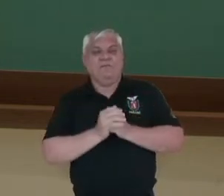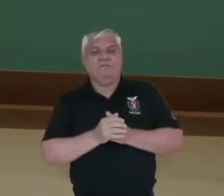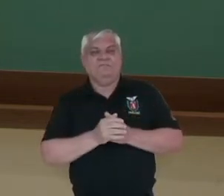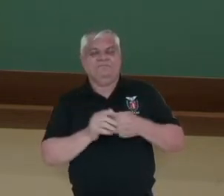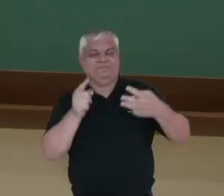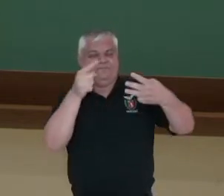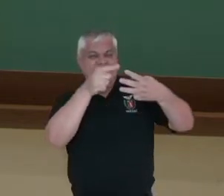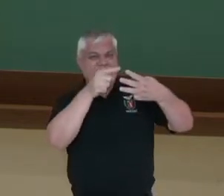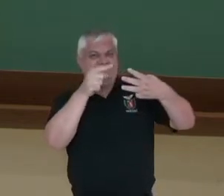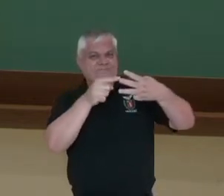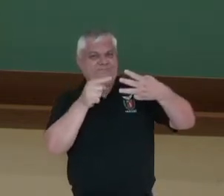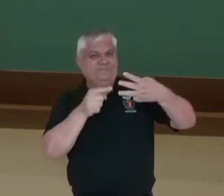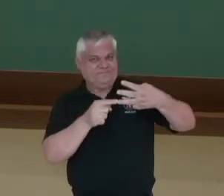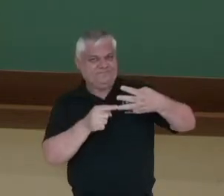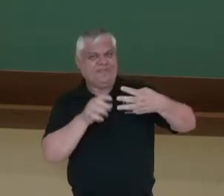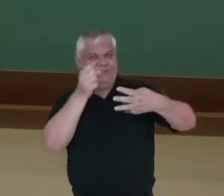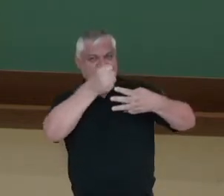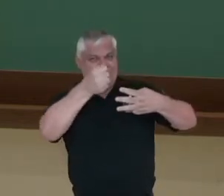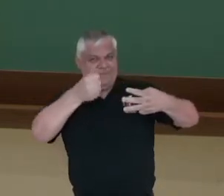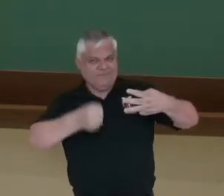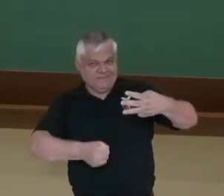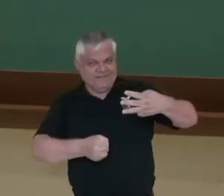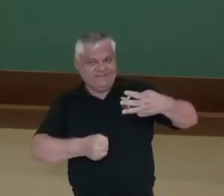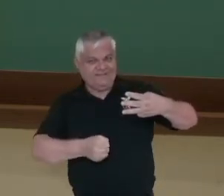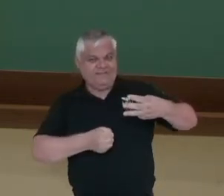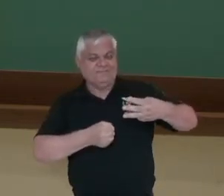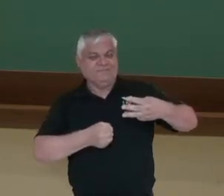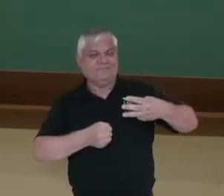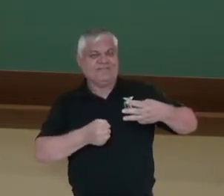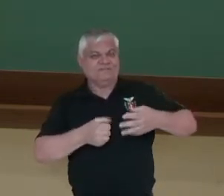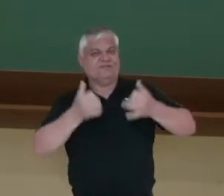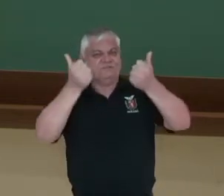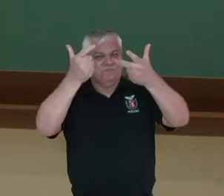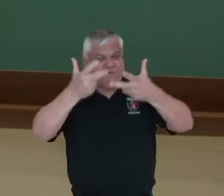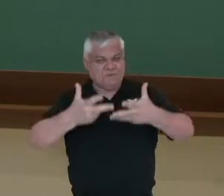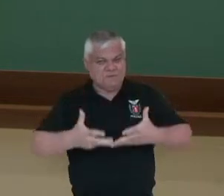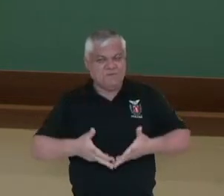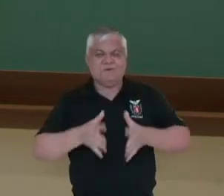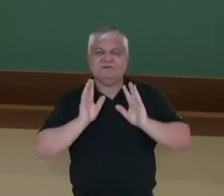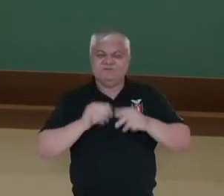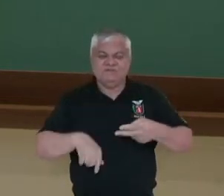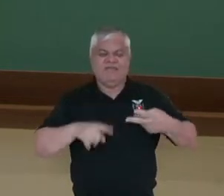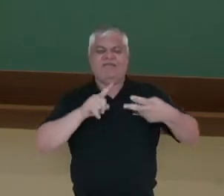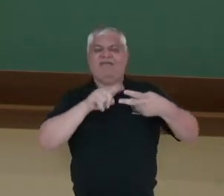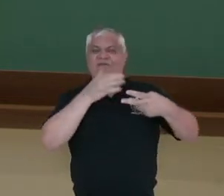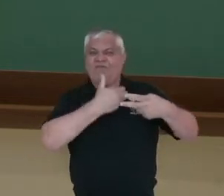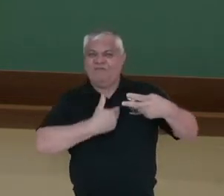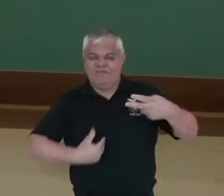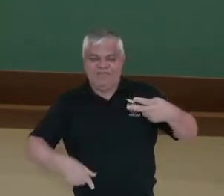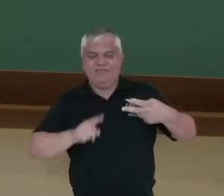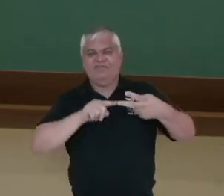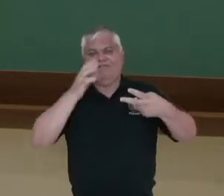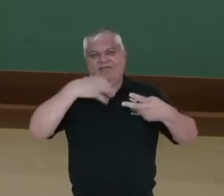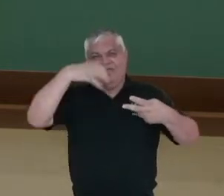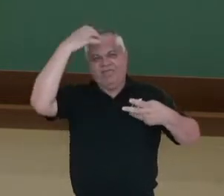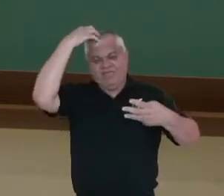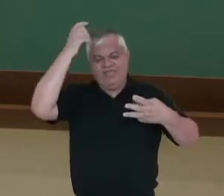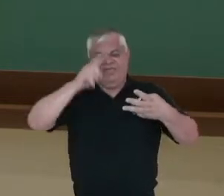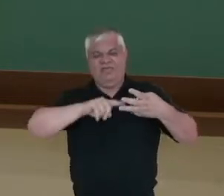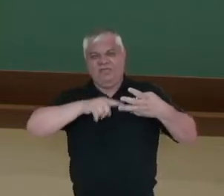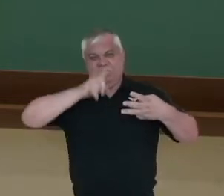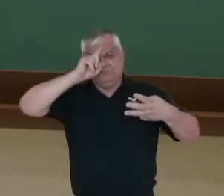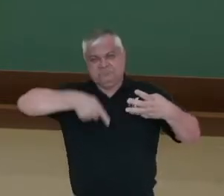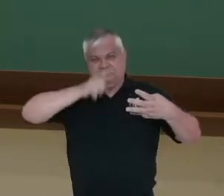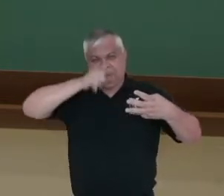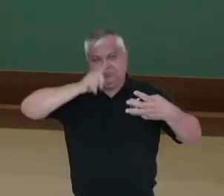3 formas de exercício do poder político que nós analisamos, república, monarquia e